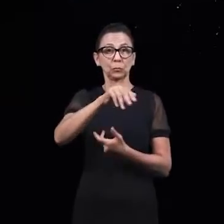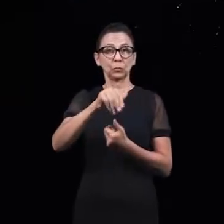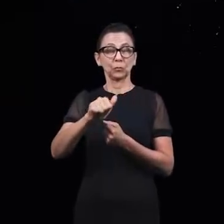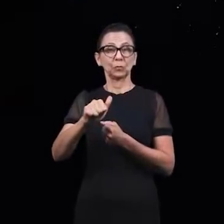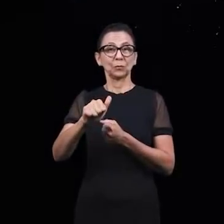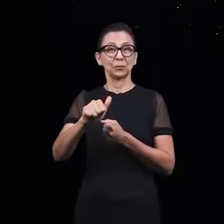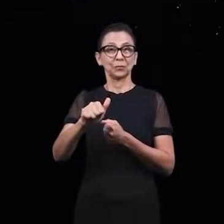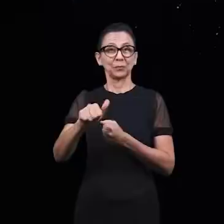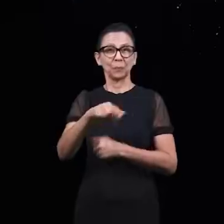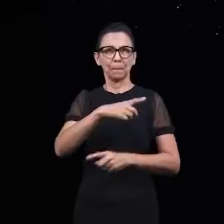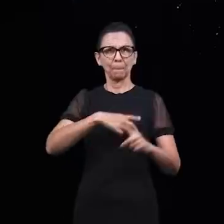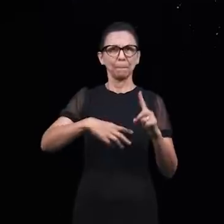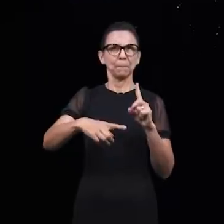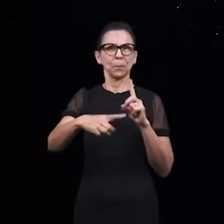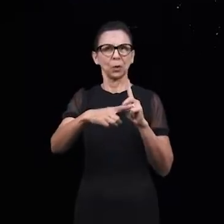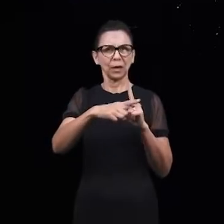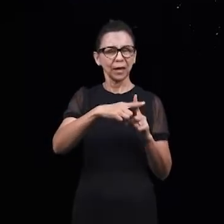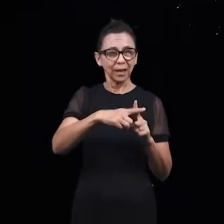e